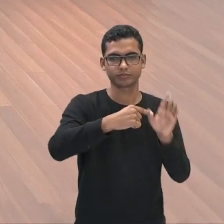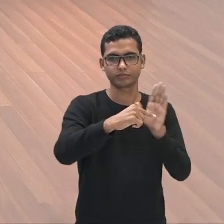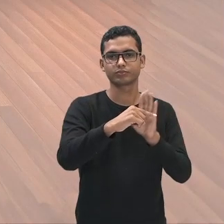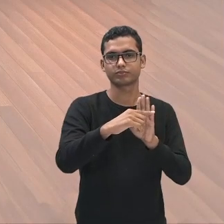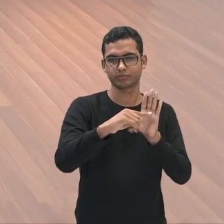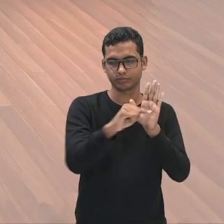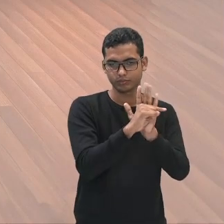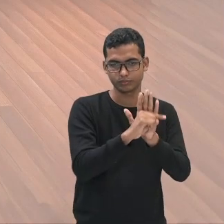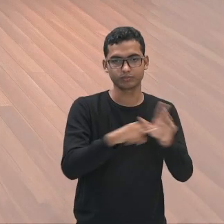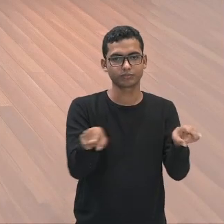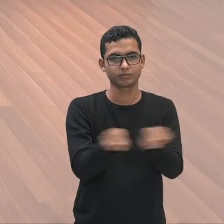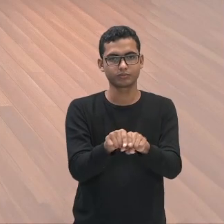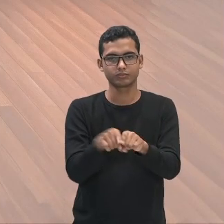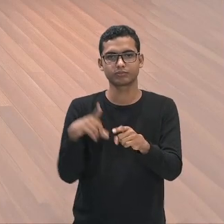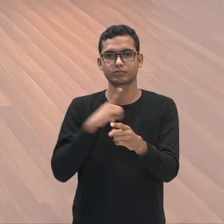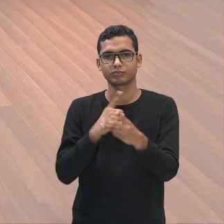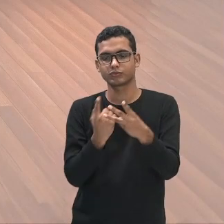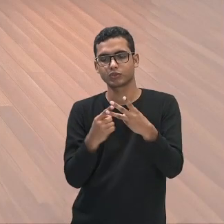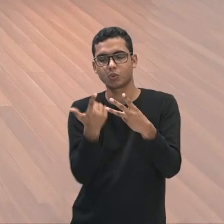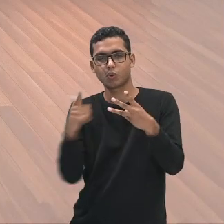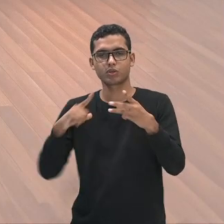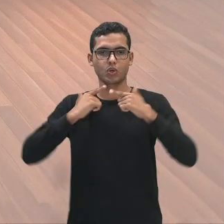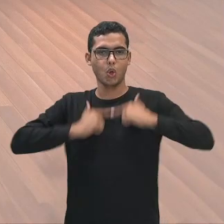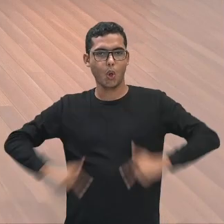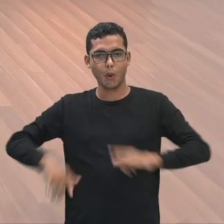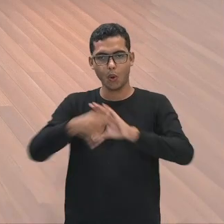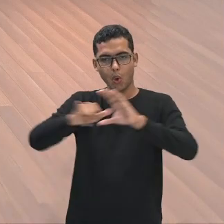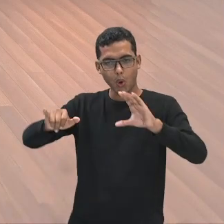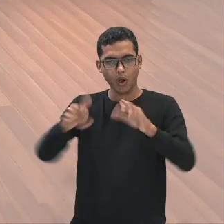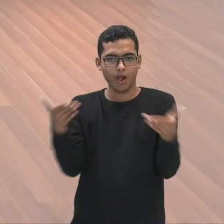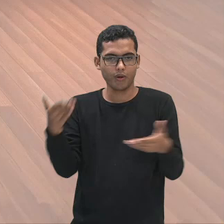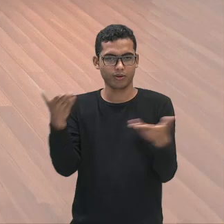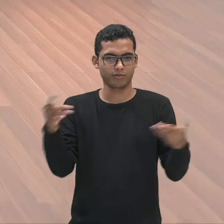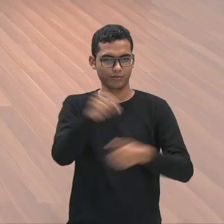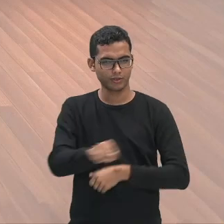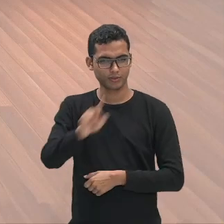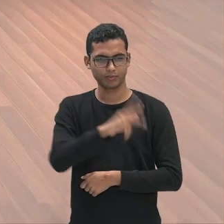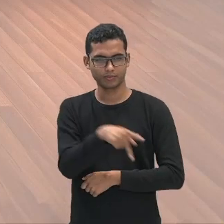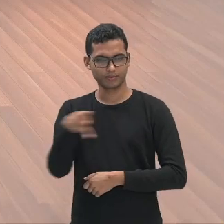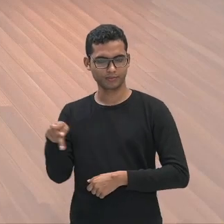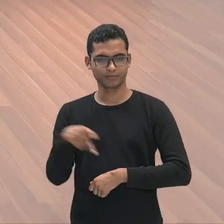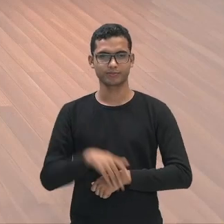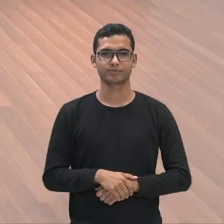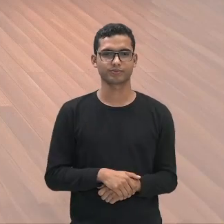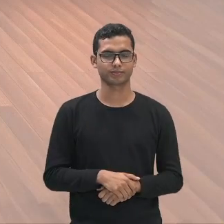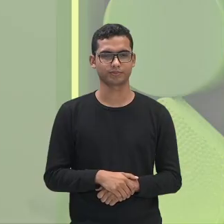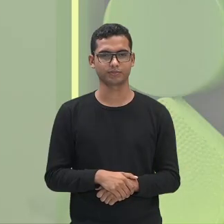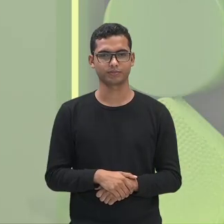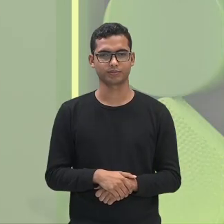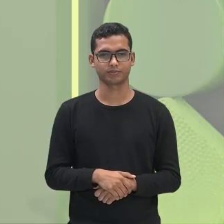nêutrons, que é sem carga. E agora é com você, professora Risolda.